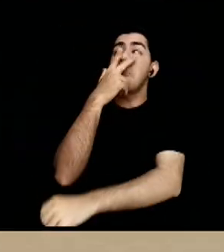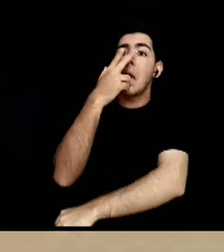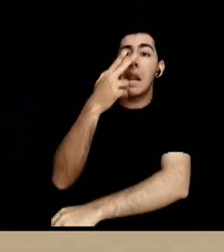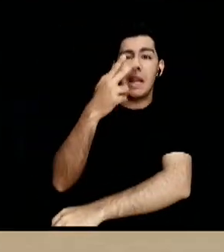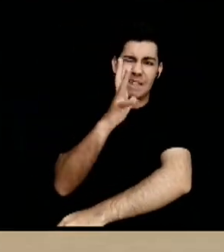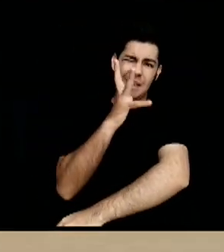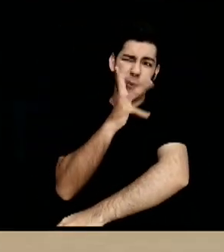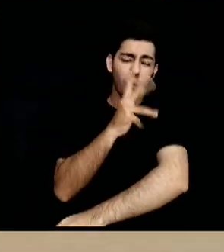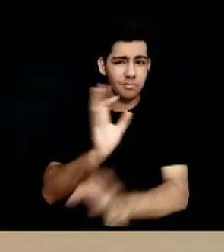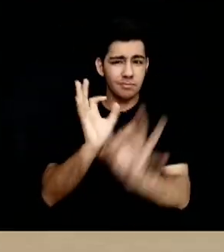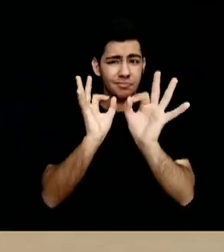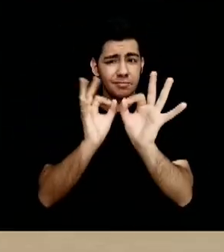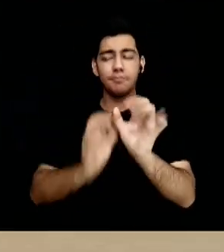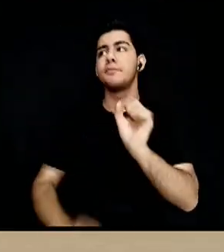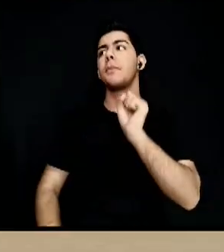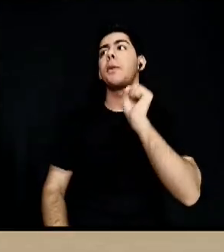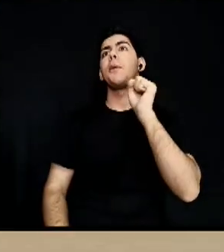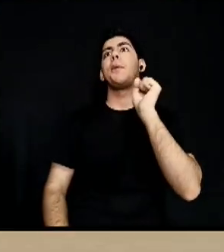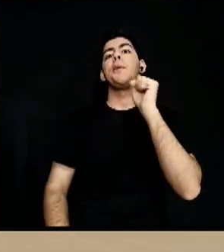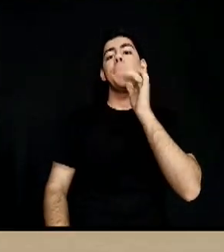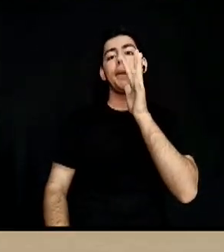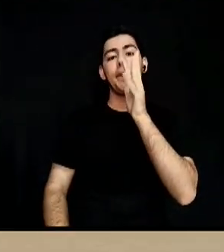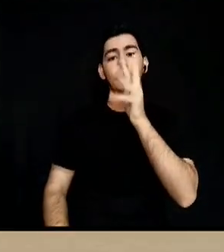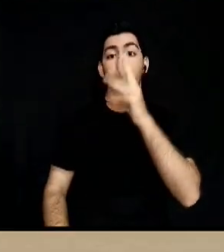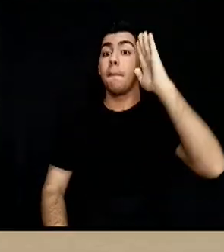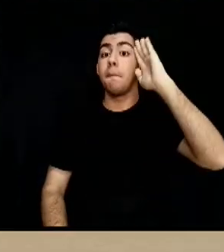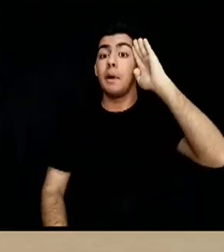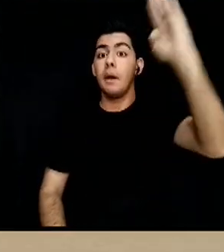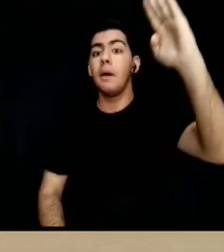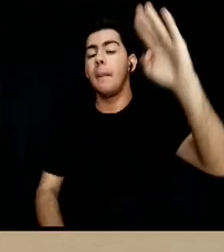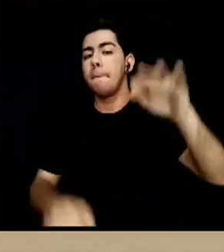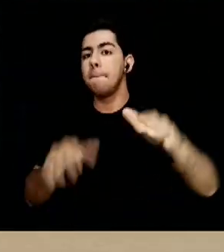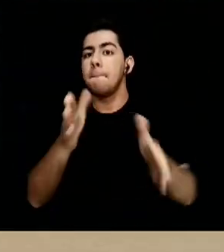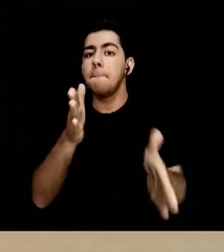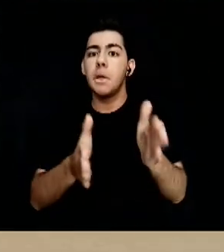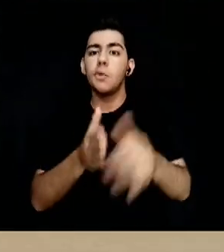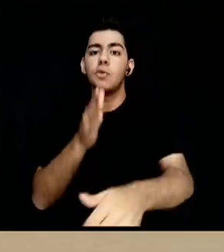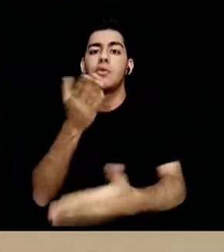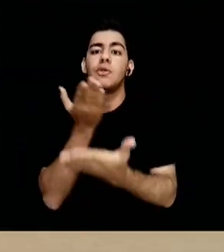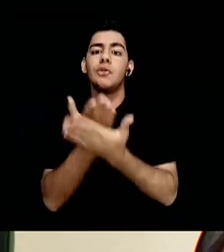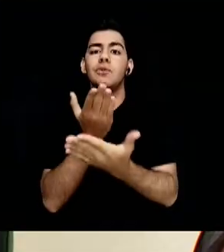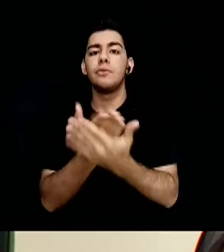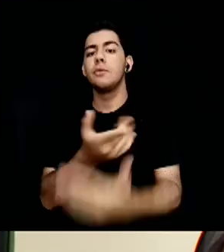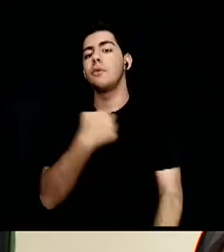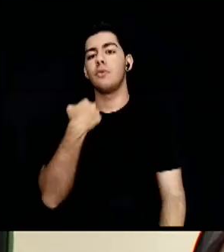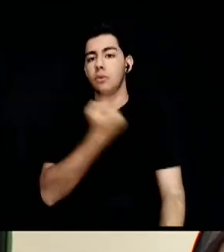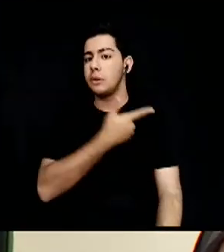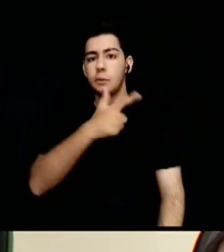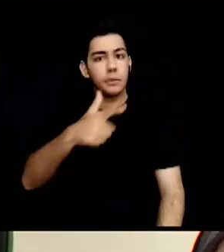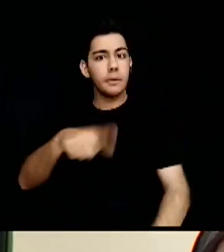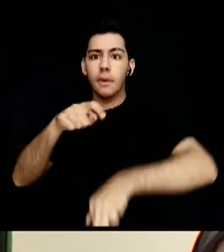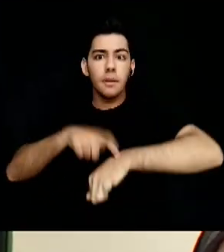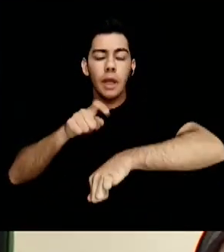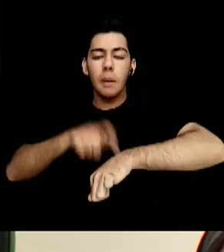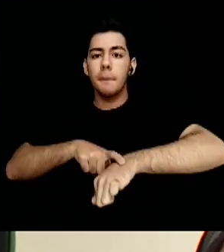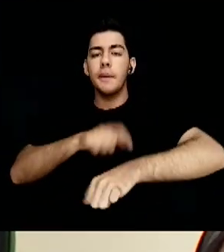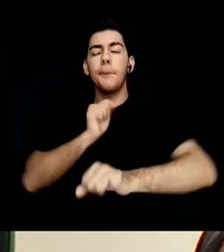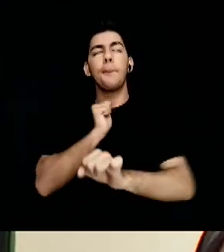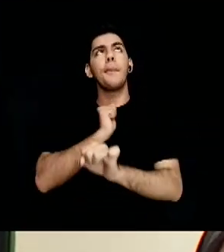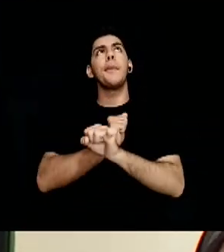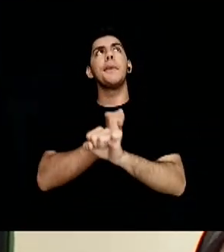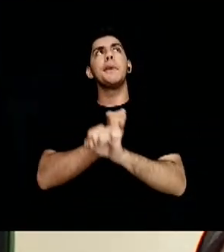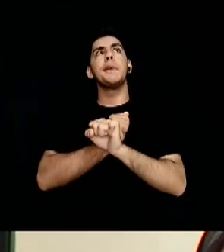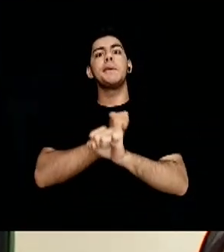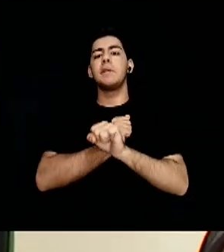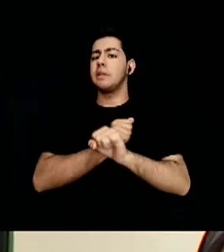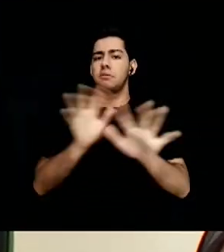em aula, né, a gente não tem tanto tempo assim de ficar esperando secar. Esse tipo de pintura